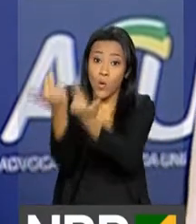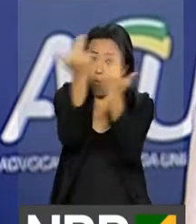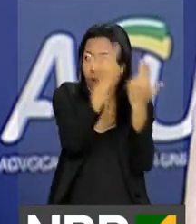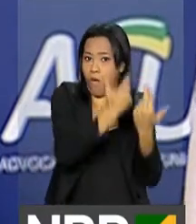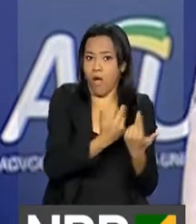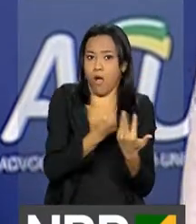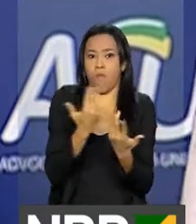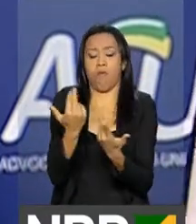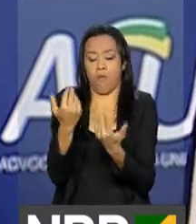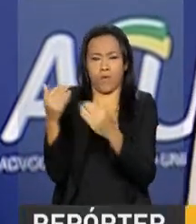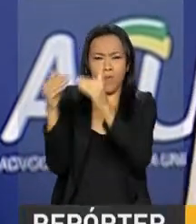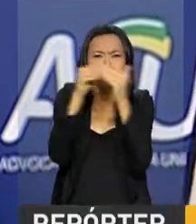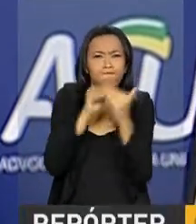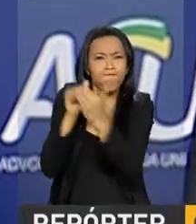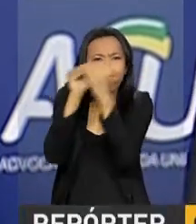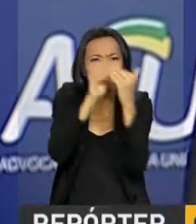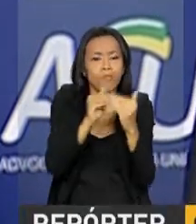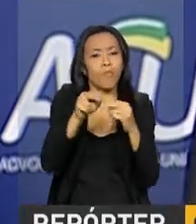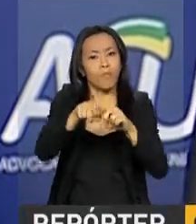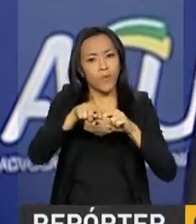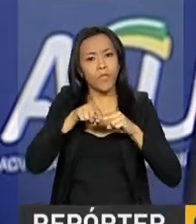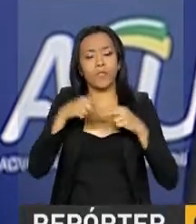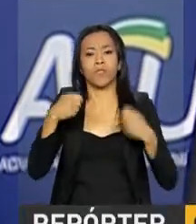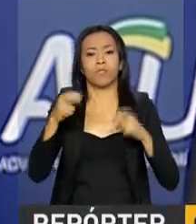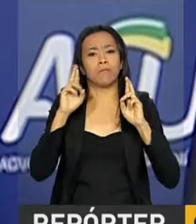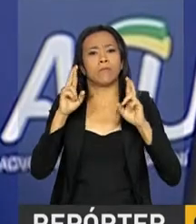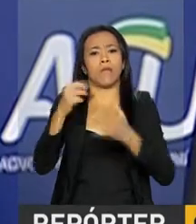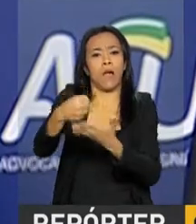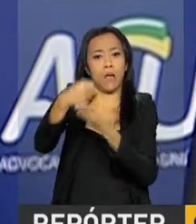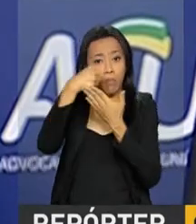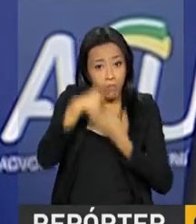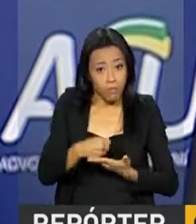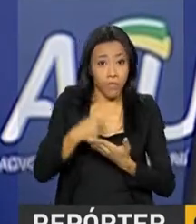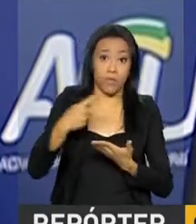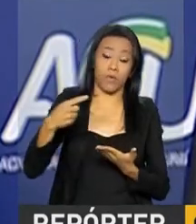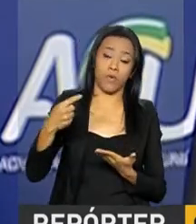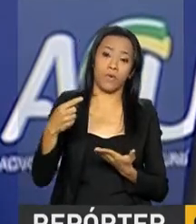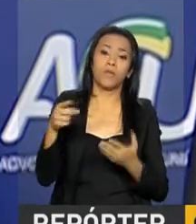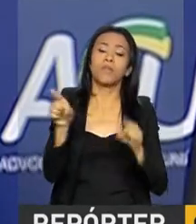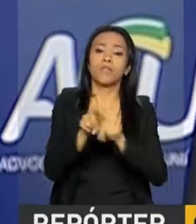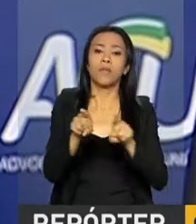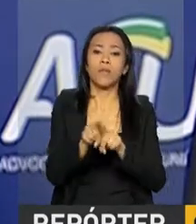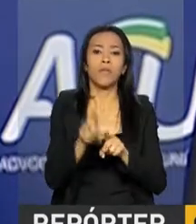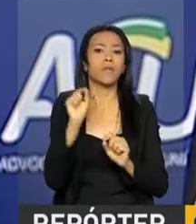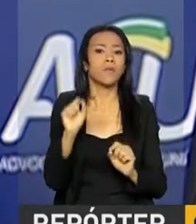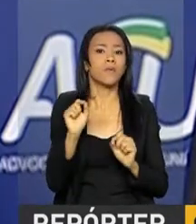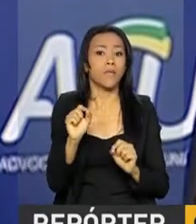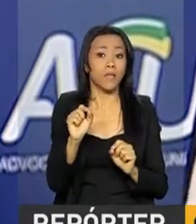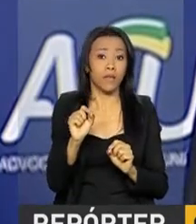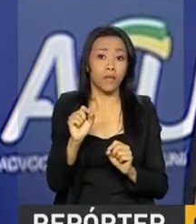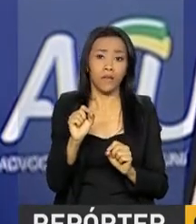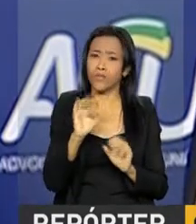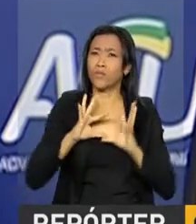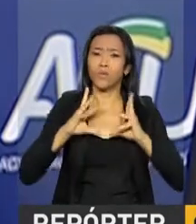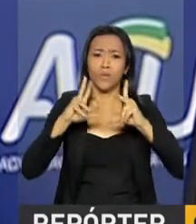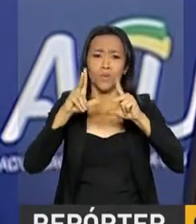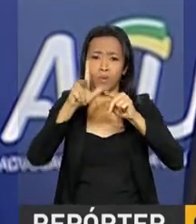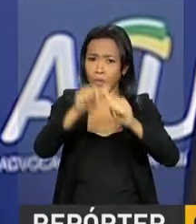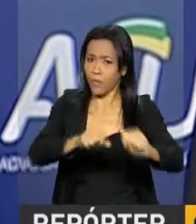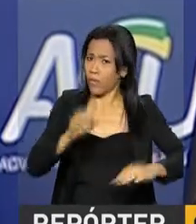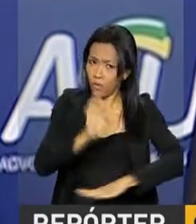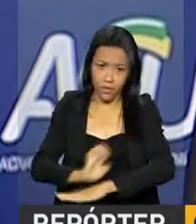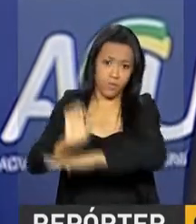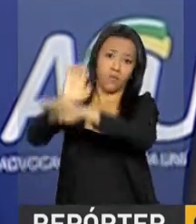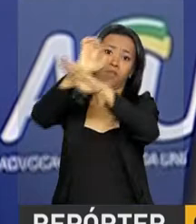precisamos contar com o apoio com suporte com a cooperação e é também leva junto às demais de todas as unidades da